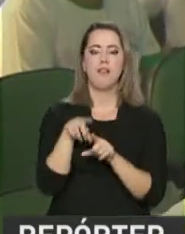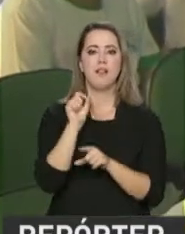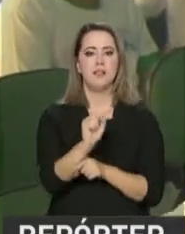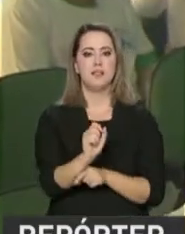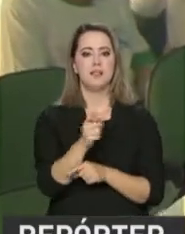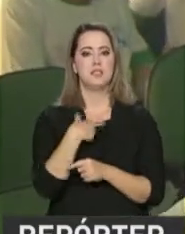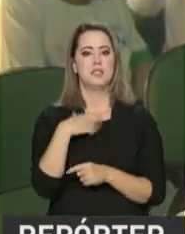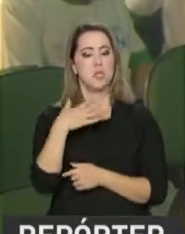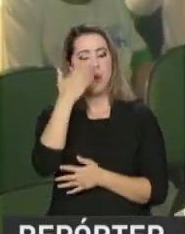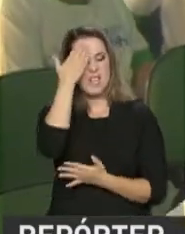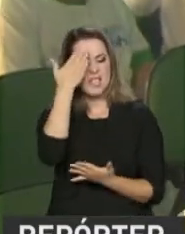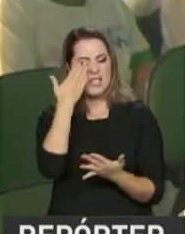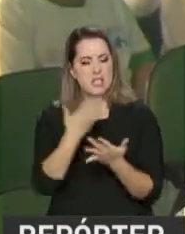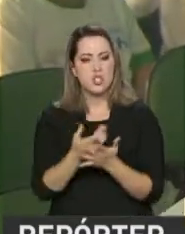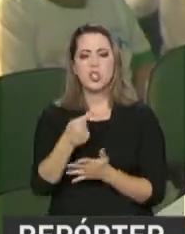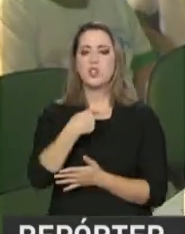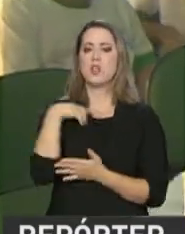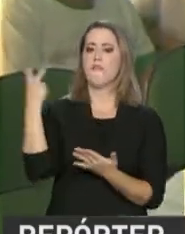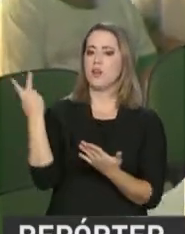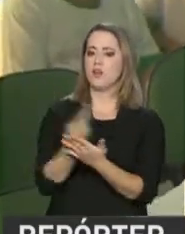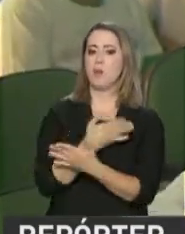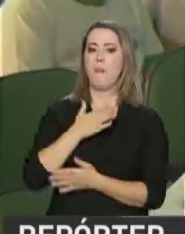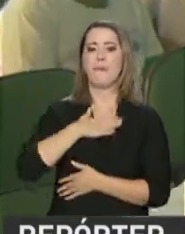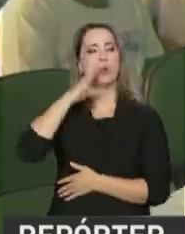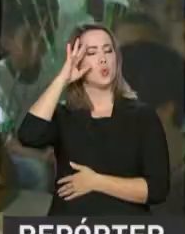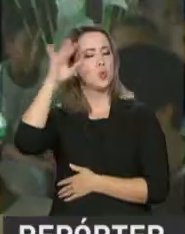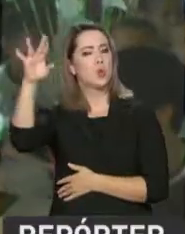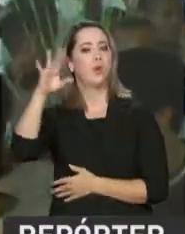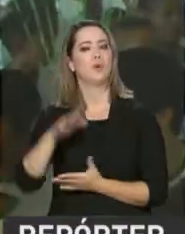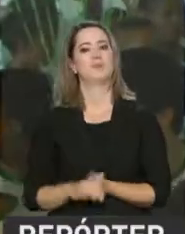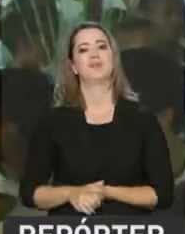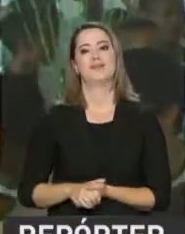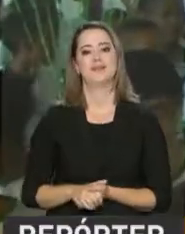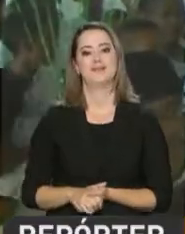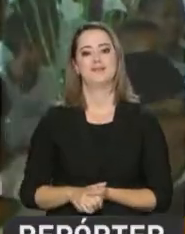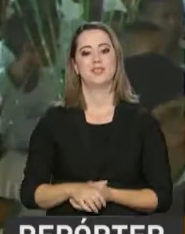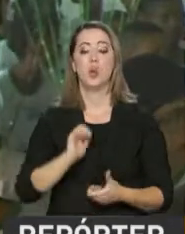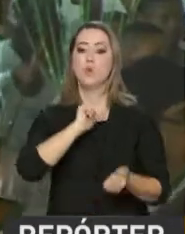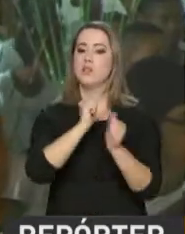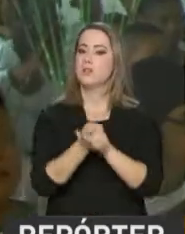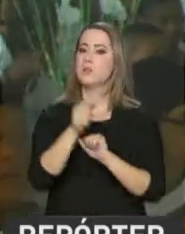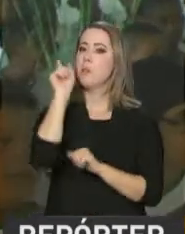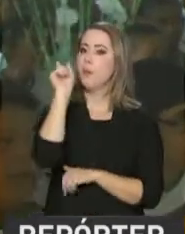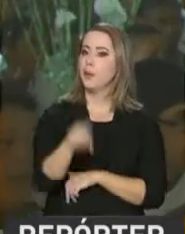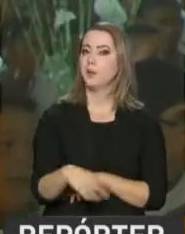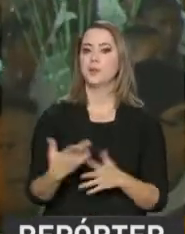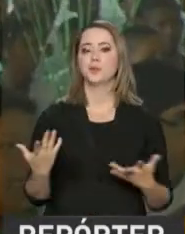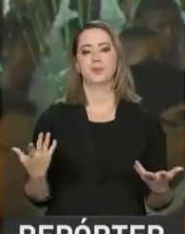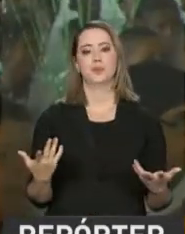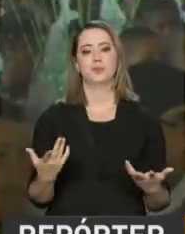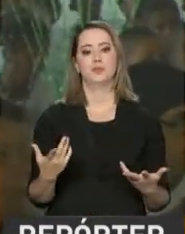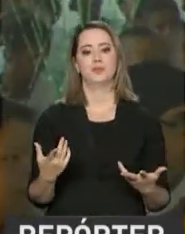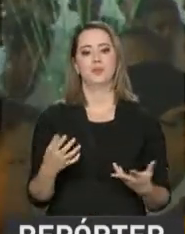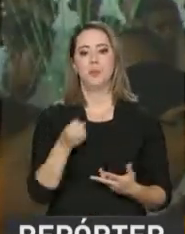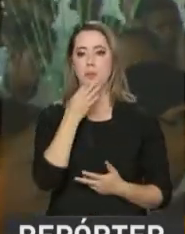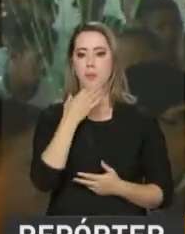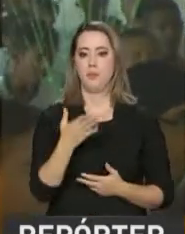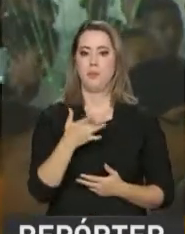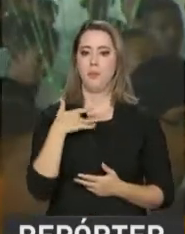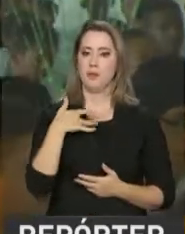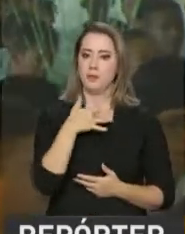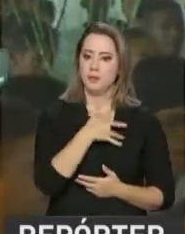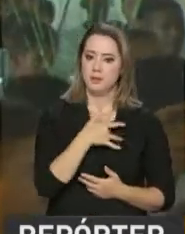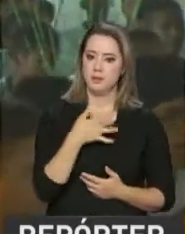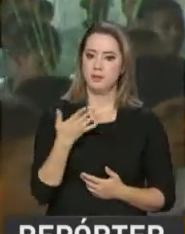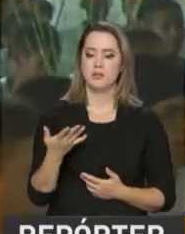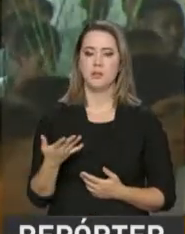eu tenho certeza, que é onde que eu vou realizar o meu sonho. O esporte é uma coisa que faz bem para a saúde